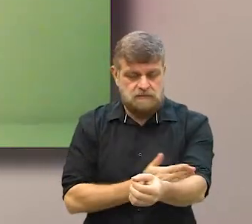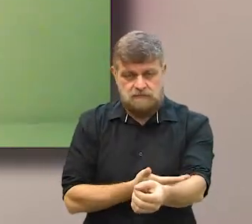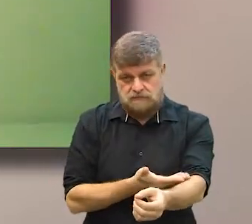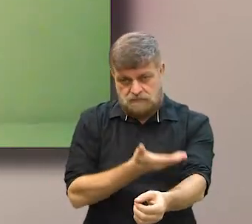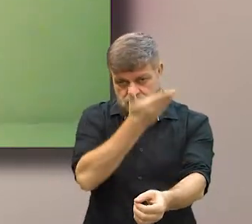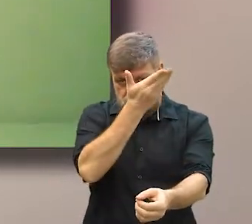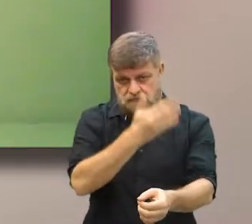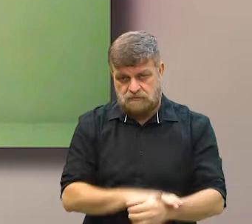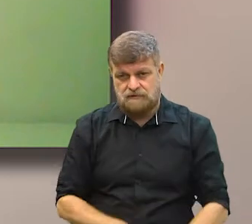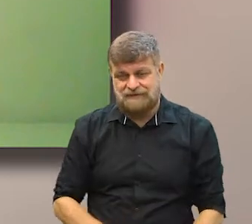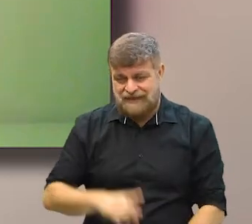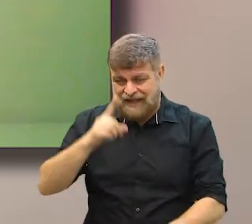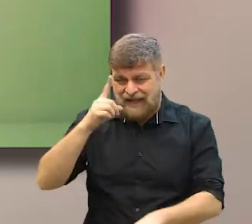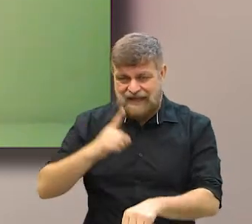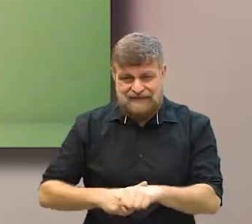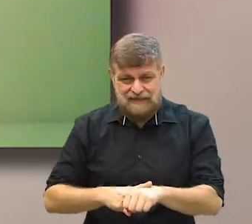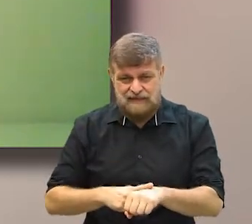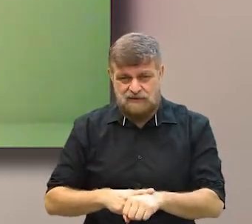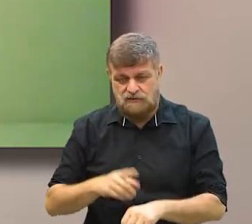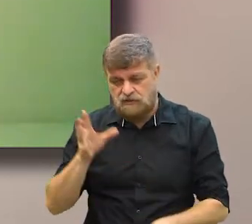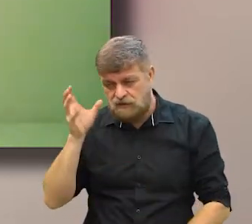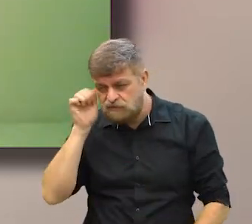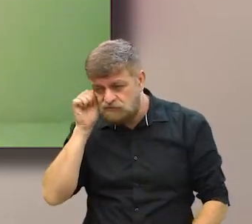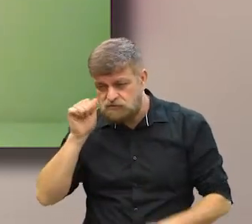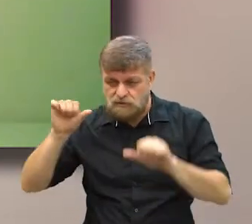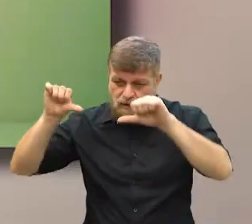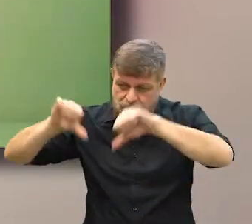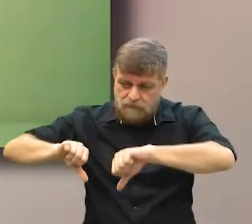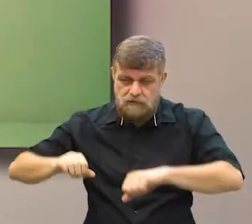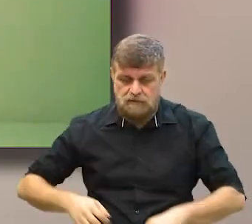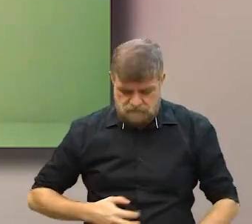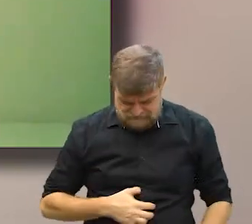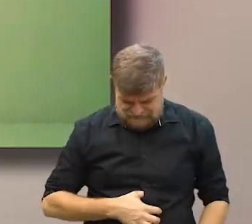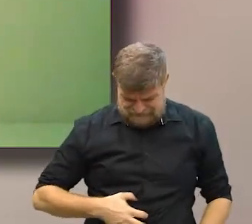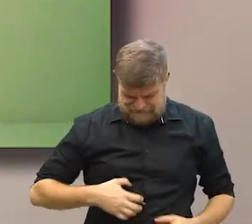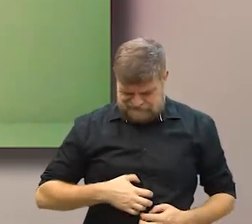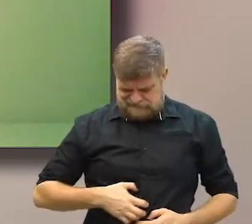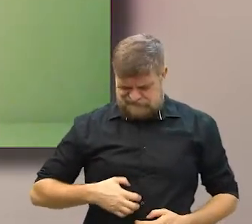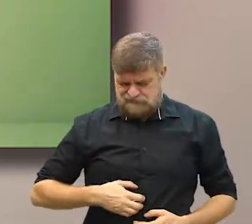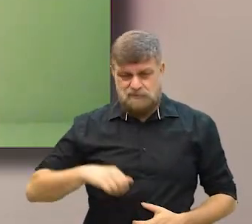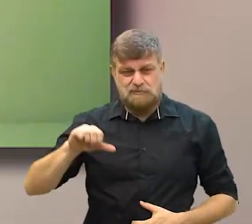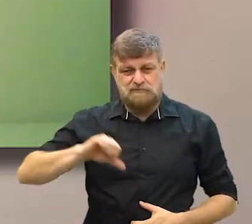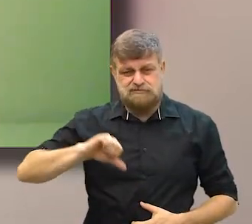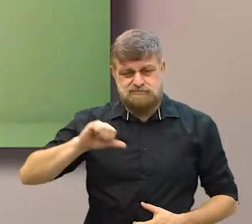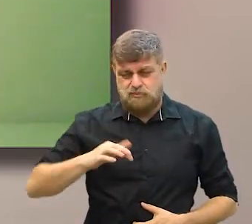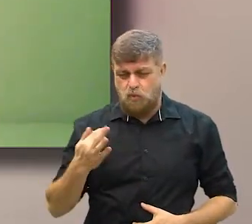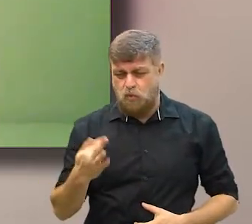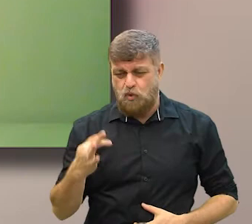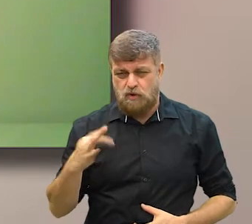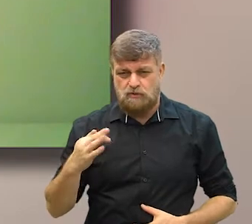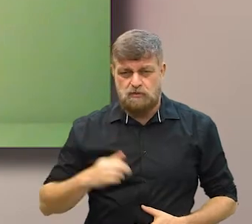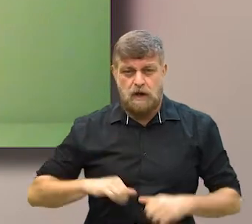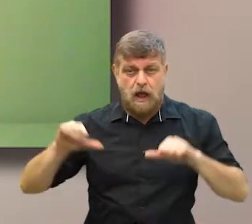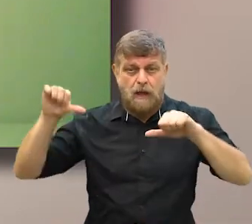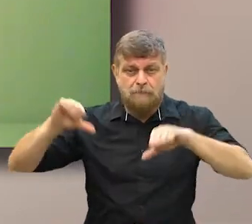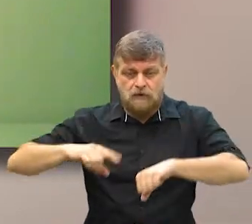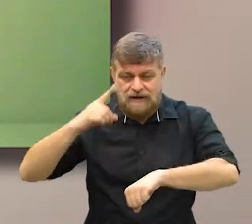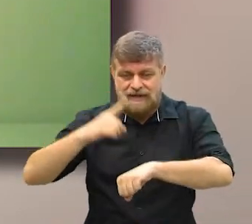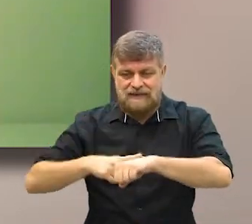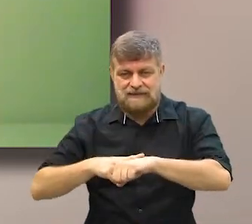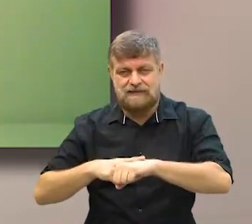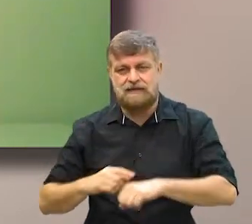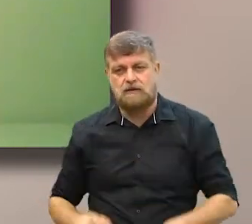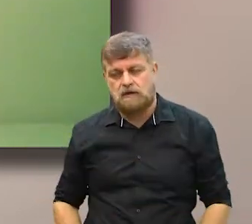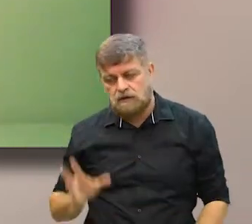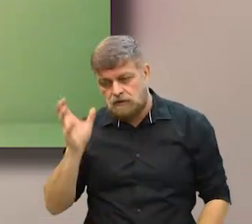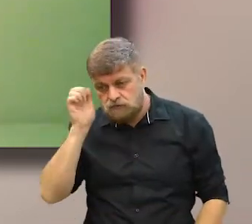hipertensão arterial piora durante o sono, diabetes piora durante o sono, gastrite piora durante o sono. Mas existem também